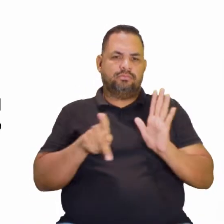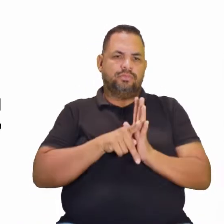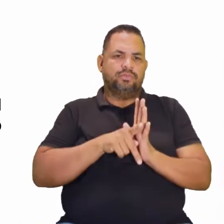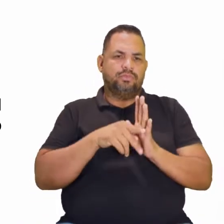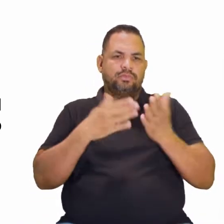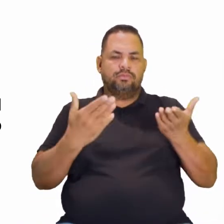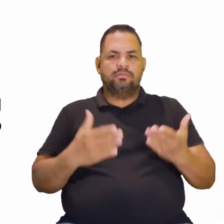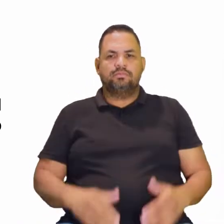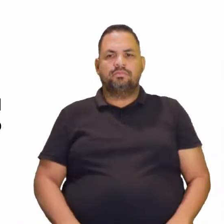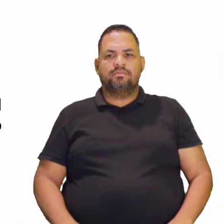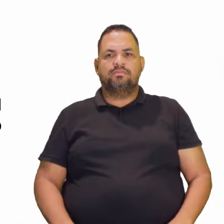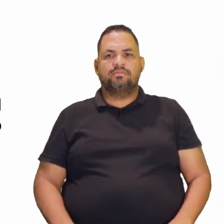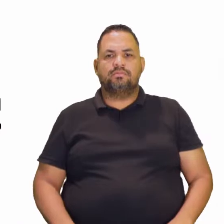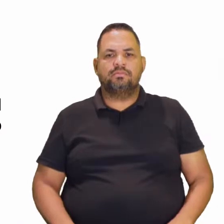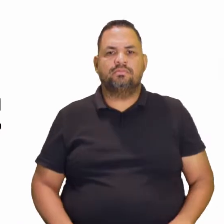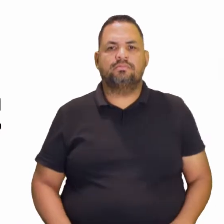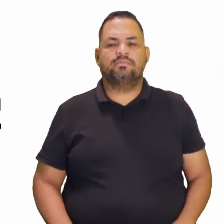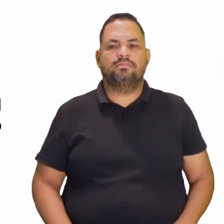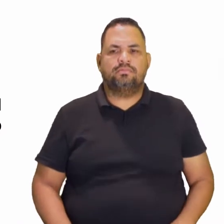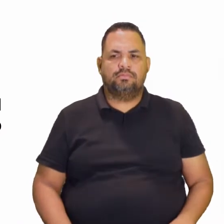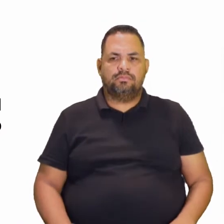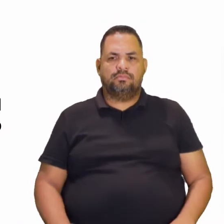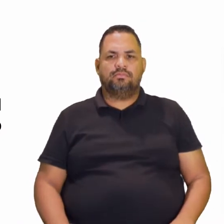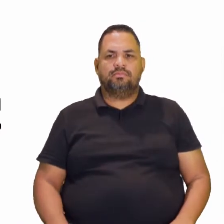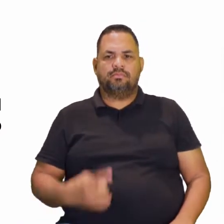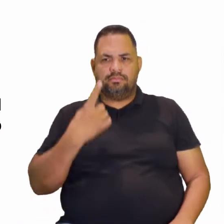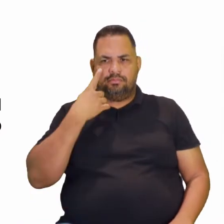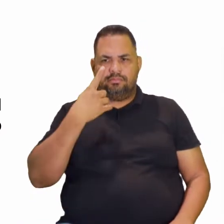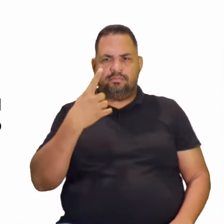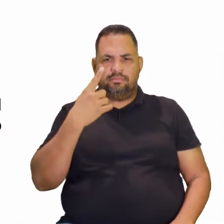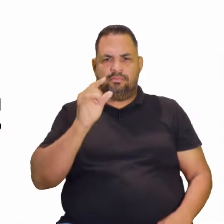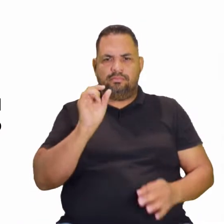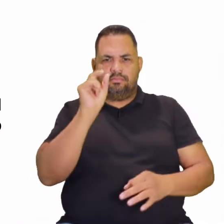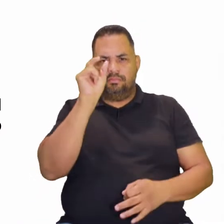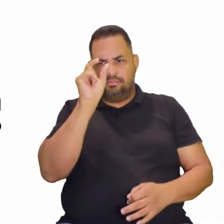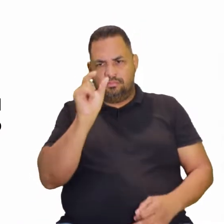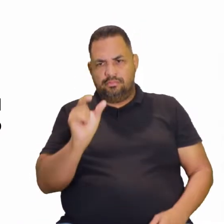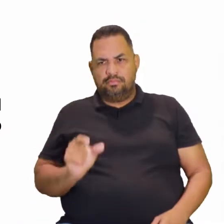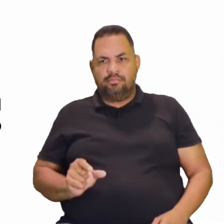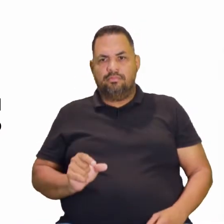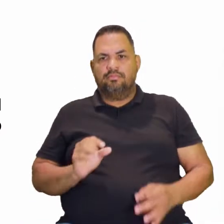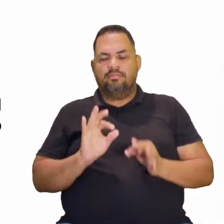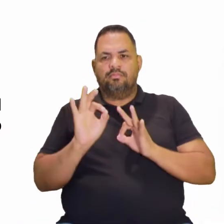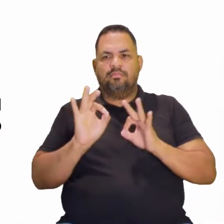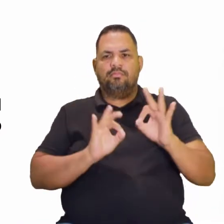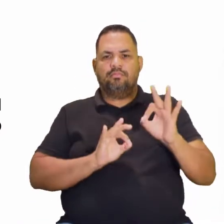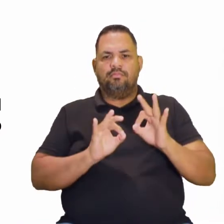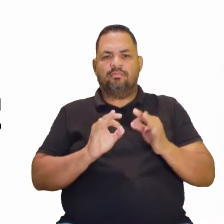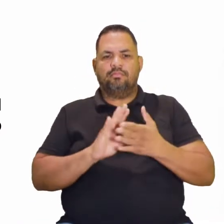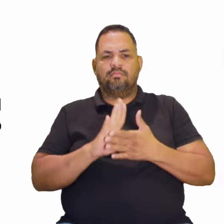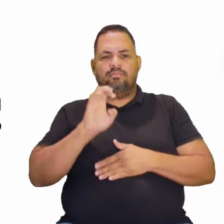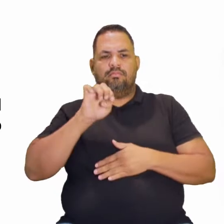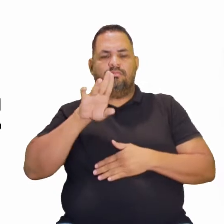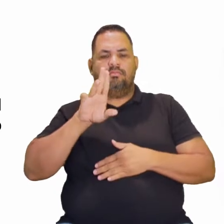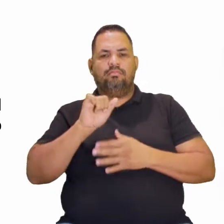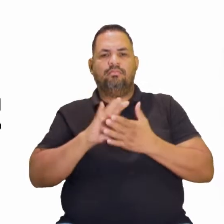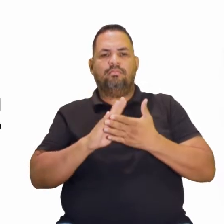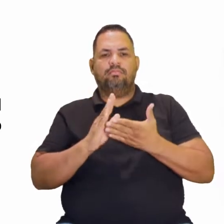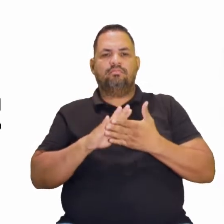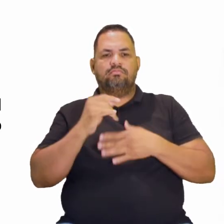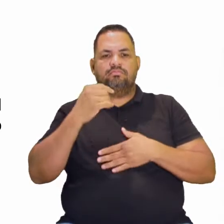Então, o autorretrato revê o alinhamento dele, do Segall, com o